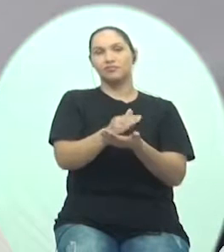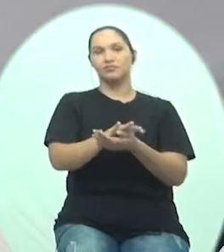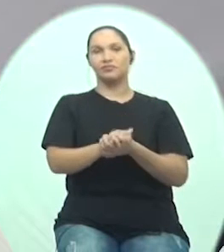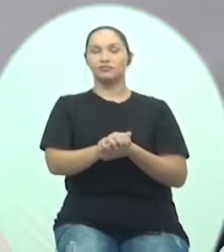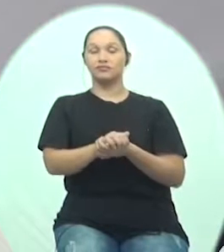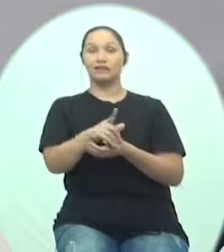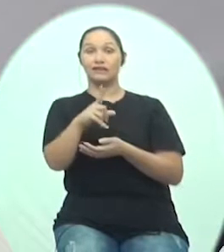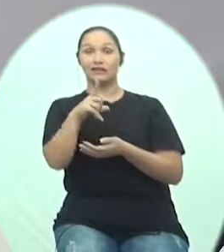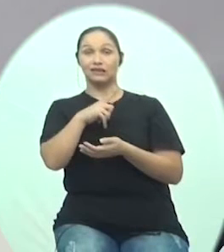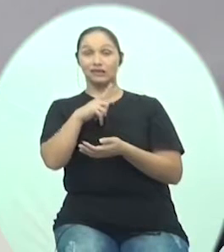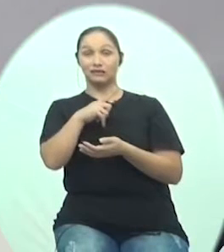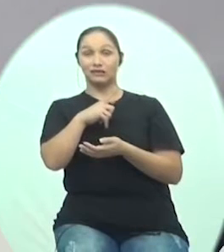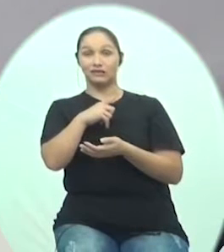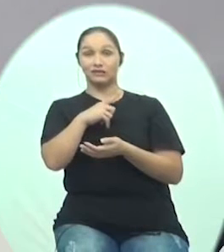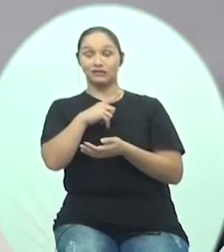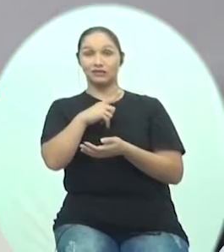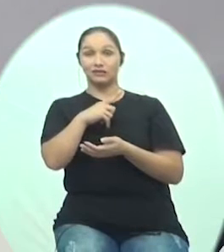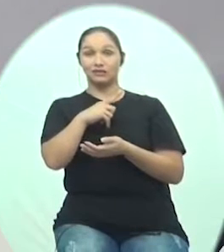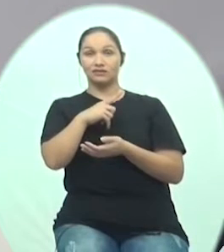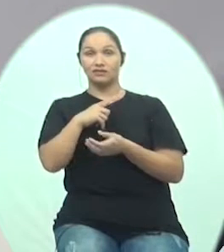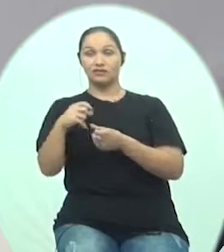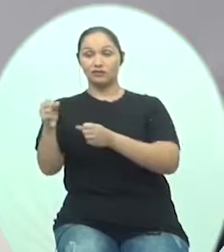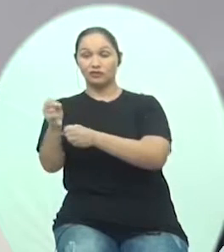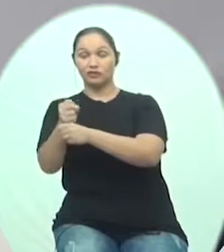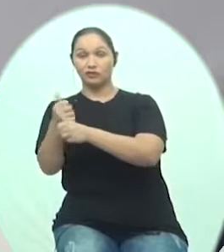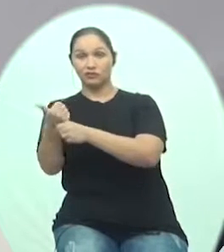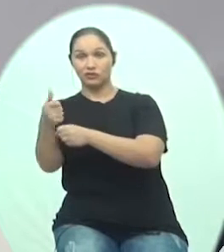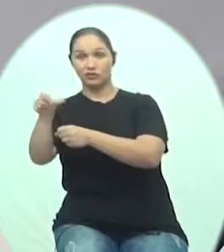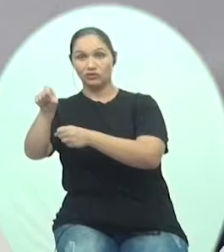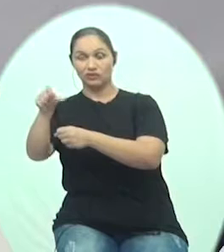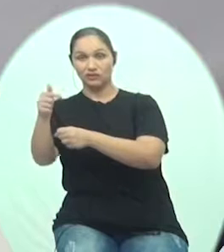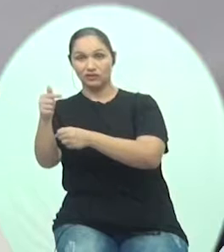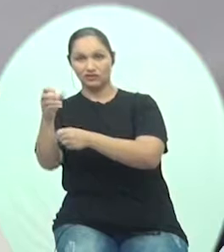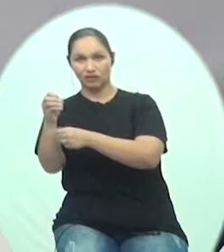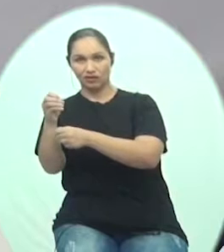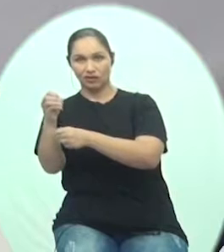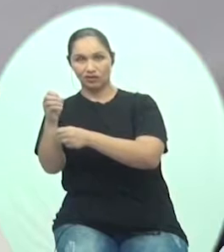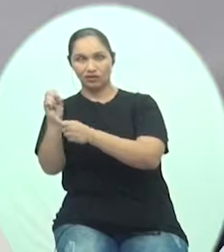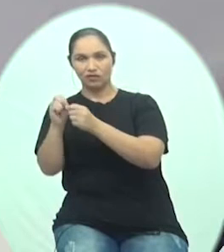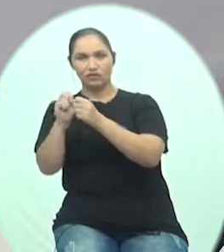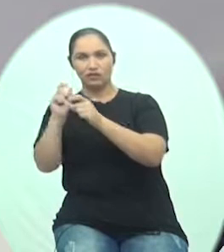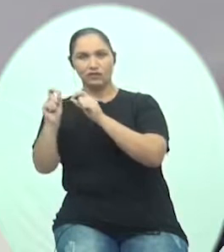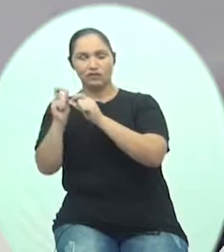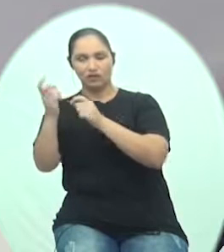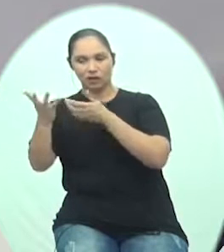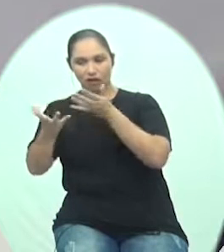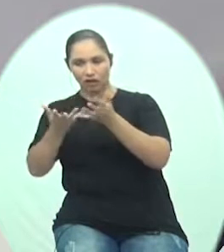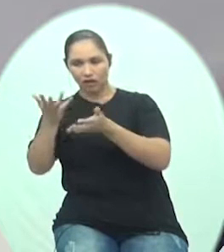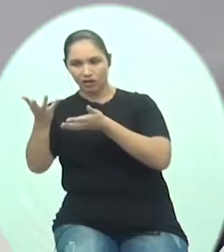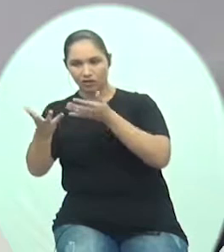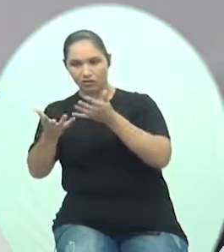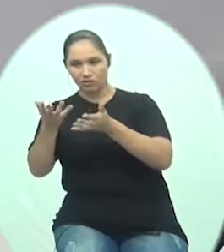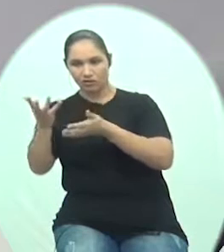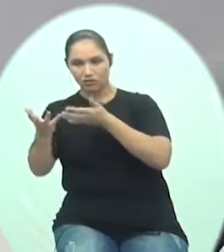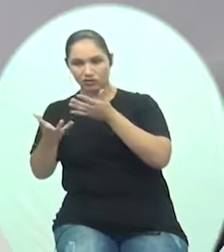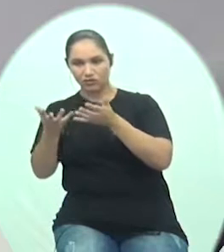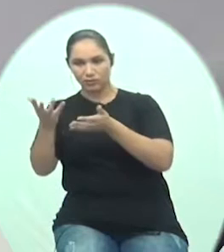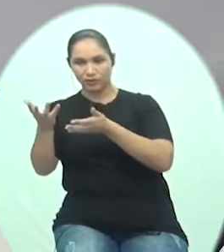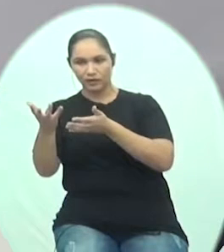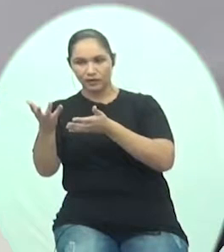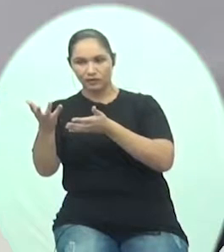do setor em 1970 deixou a o atendimento de balcão para